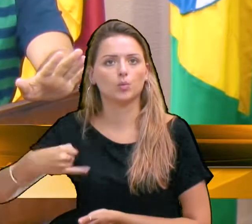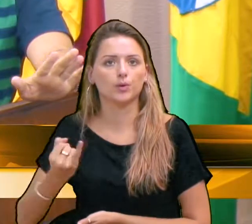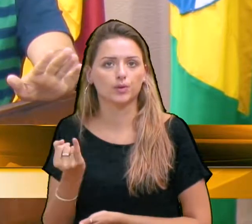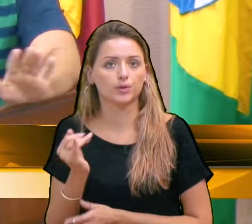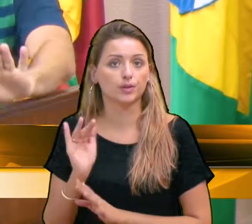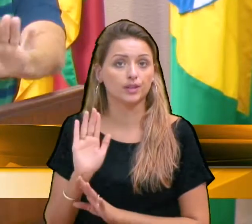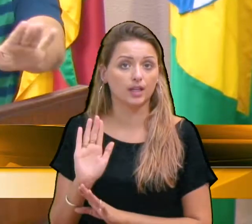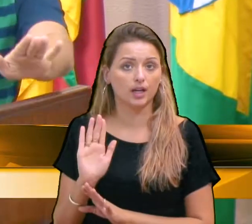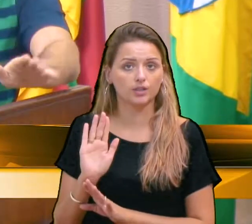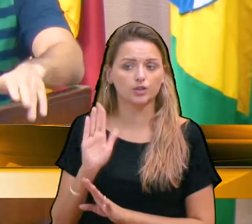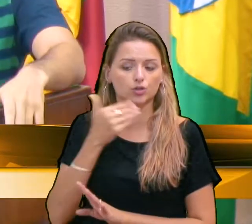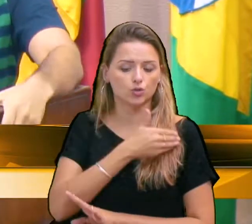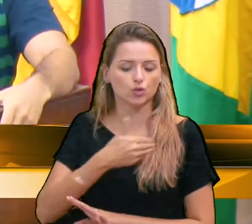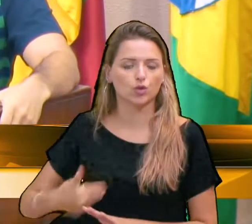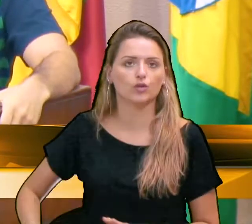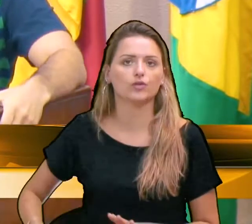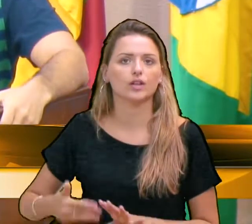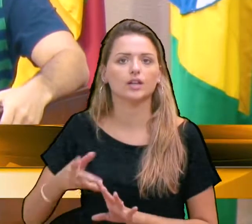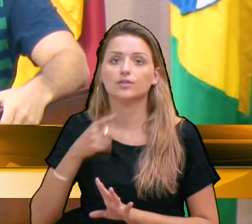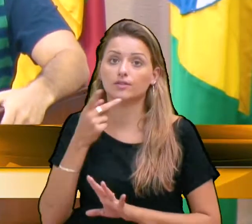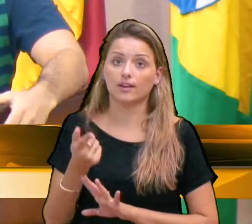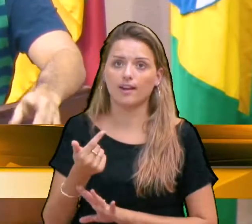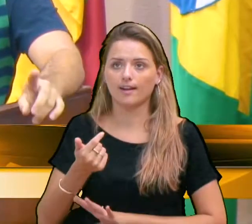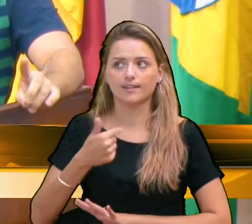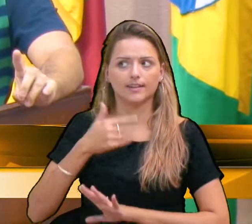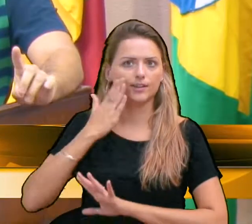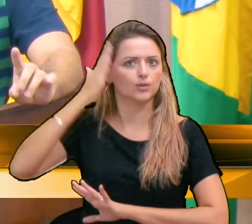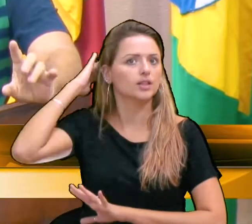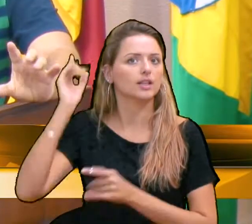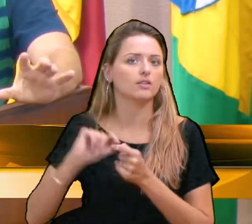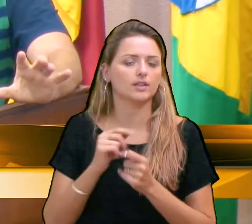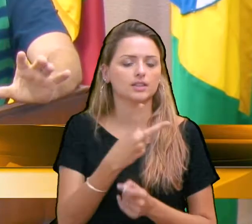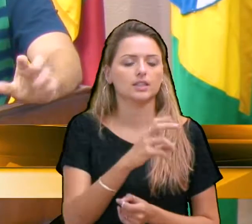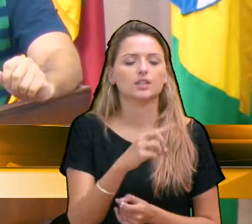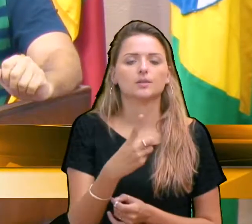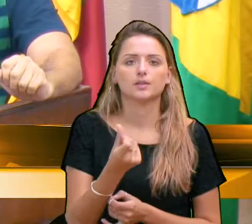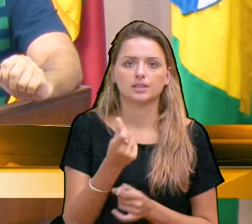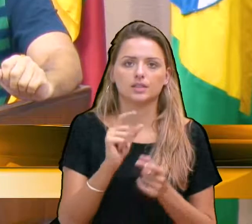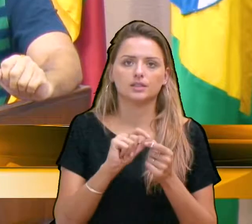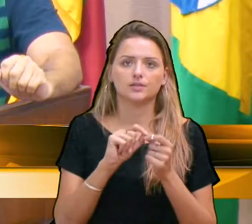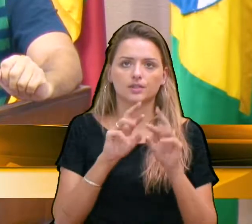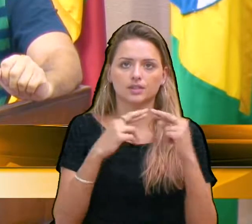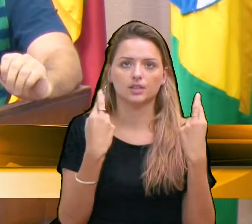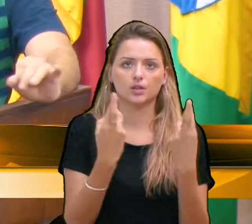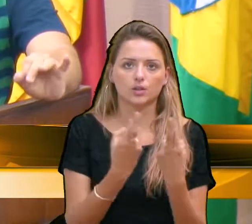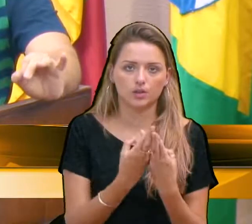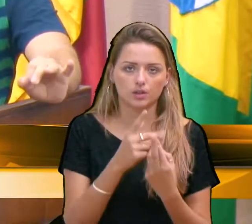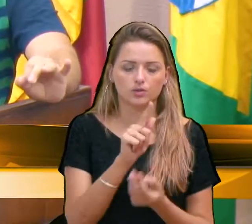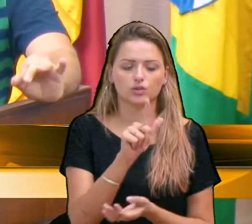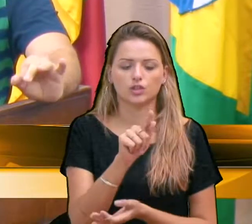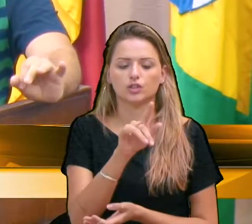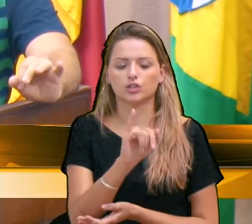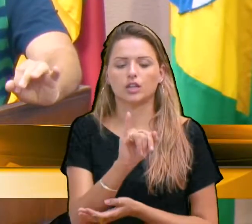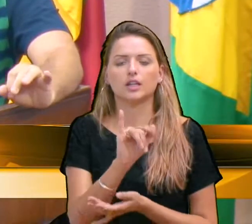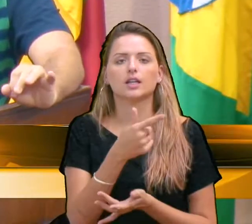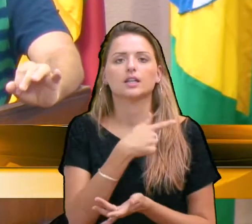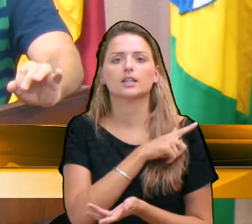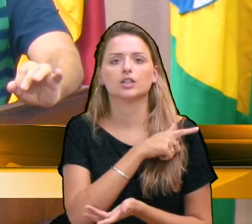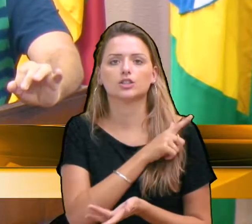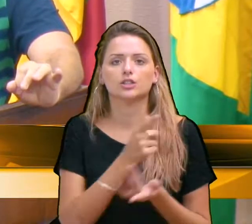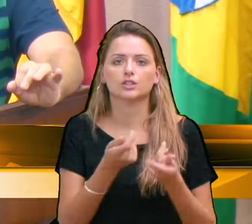eles. Mas aqui não vou usar porque não tem. Em 2006, se reuniram lá no GGI, no Grupo de Gestão